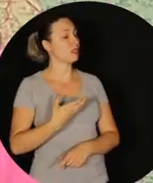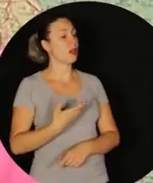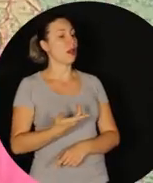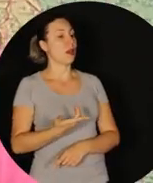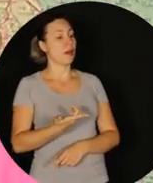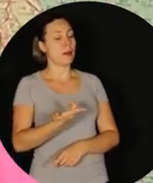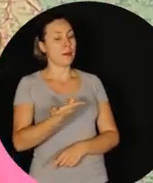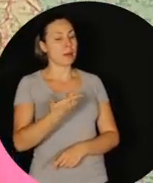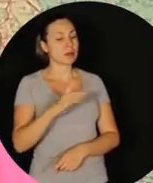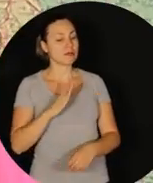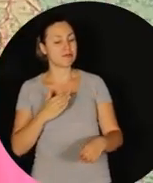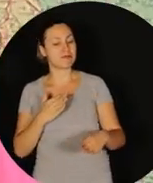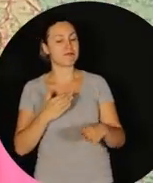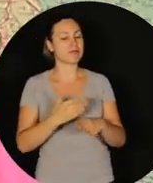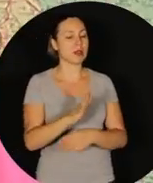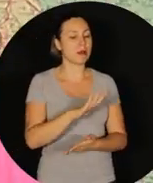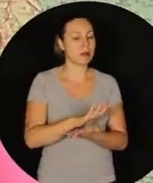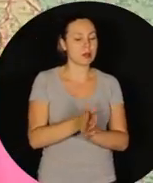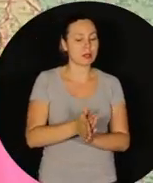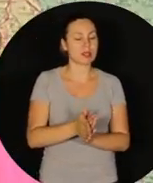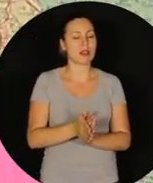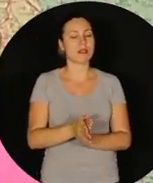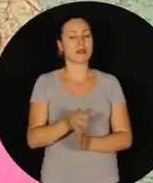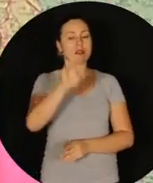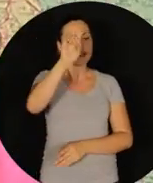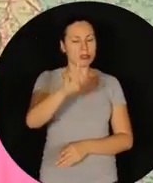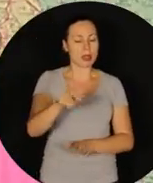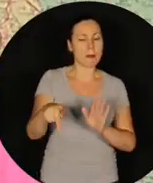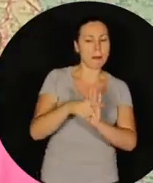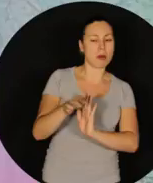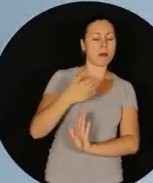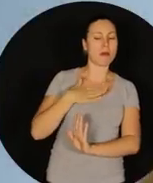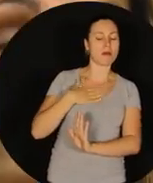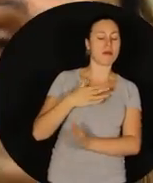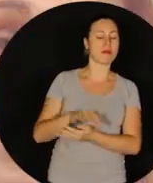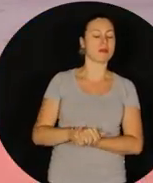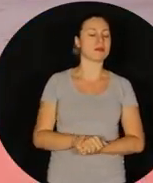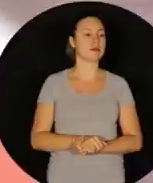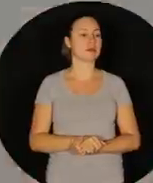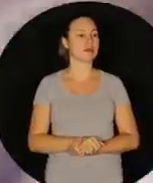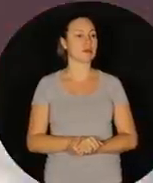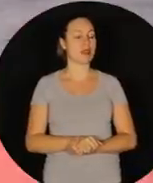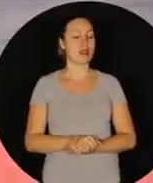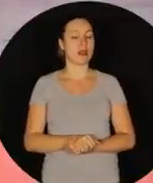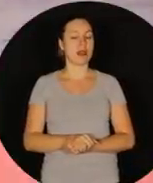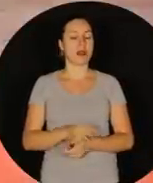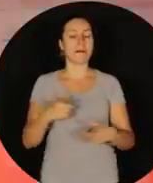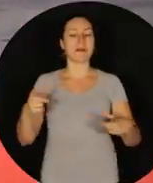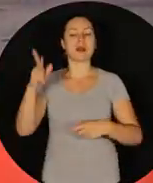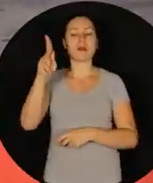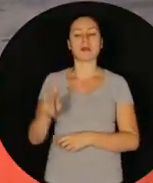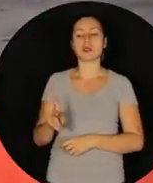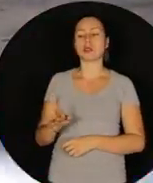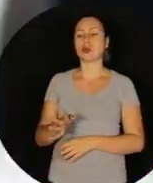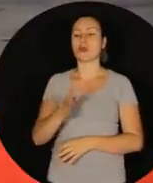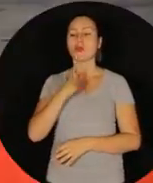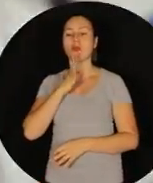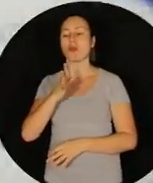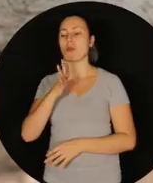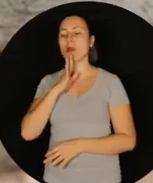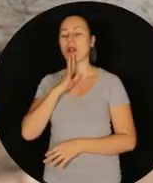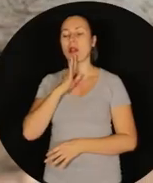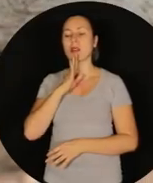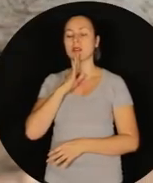corajoso para aguentar e dizer que isso é direito meu e eu vou conquistar. Por desconhecimento de parte da população,